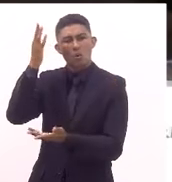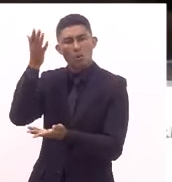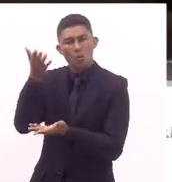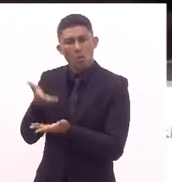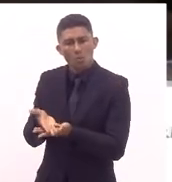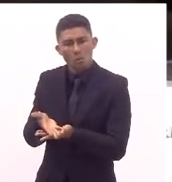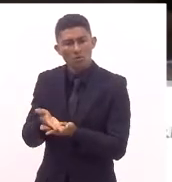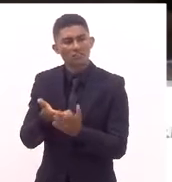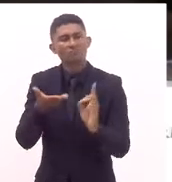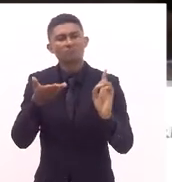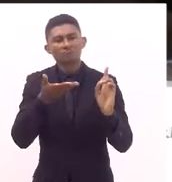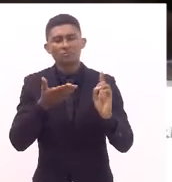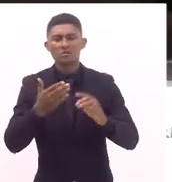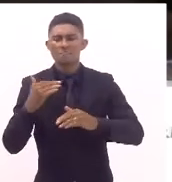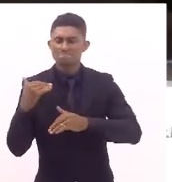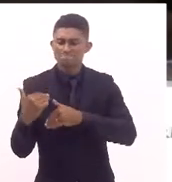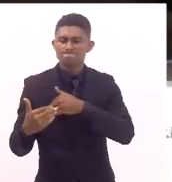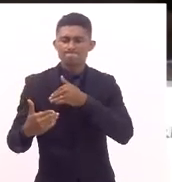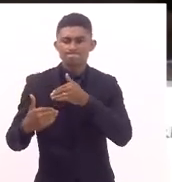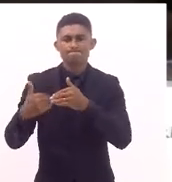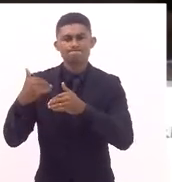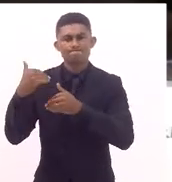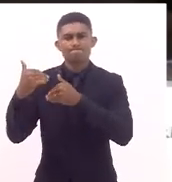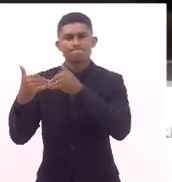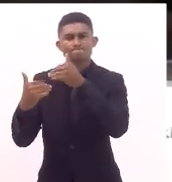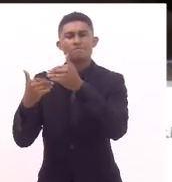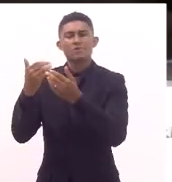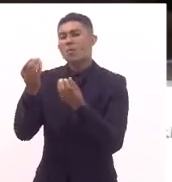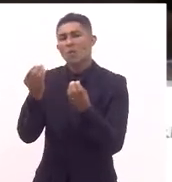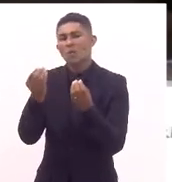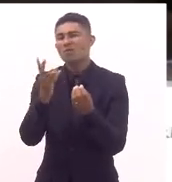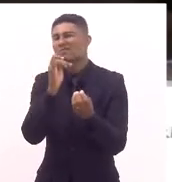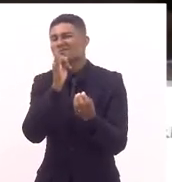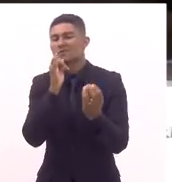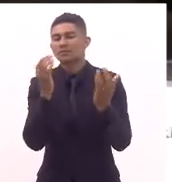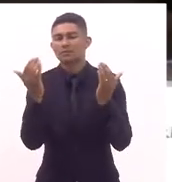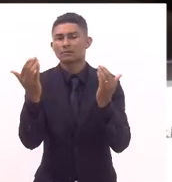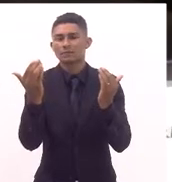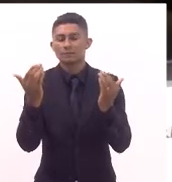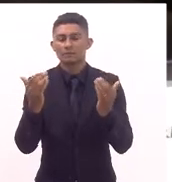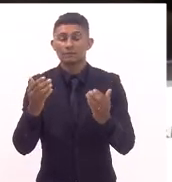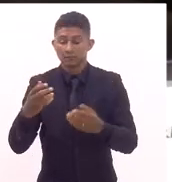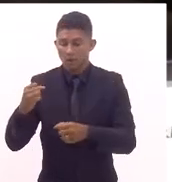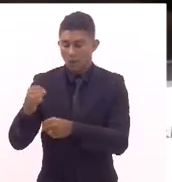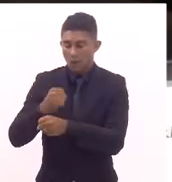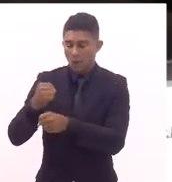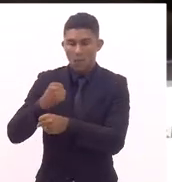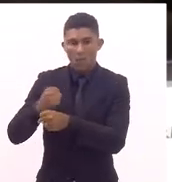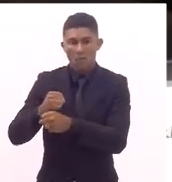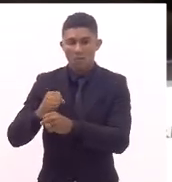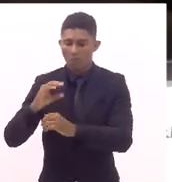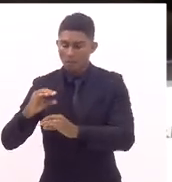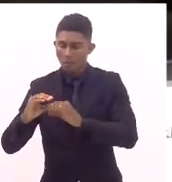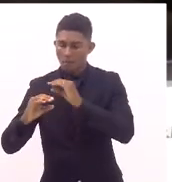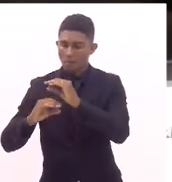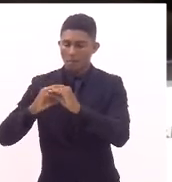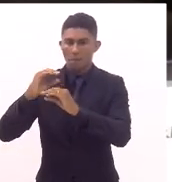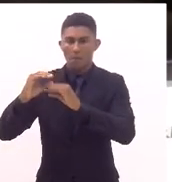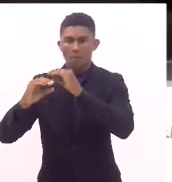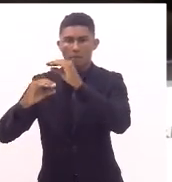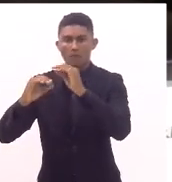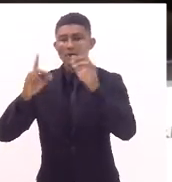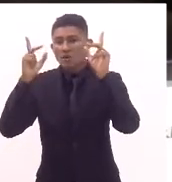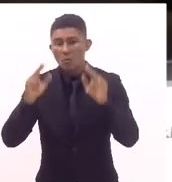que foi construindo um edifício com tijolos extremamente robustos para que nós possamos